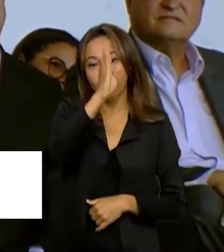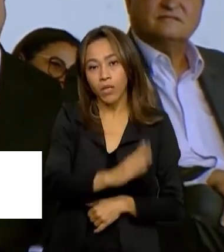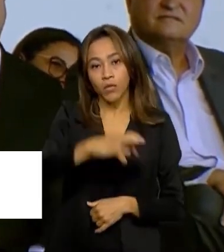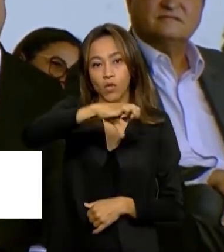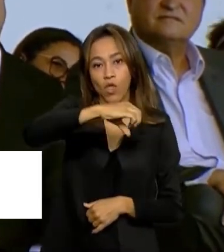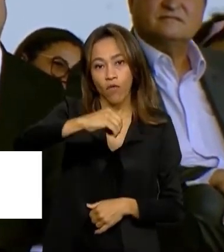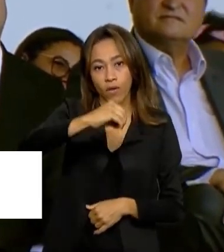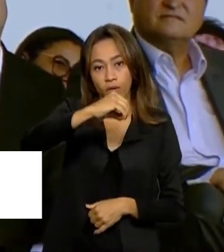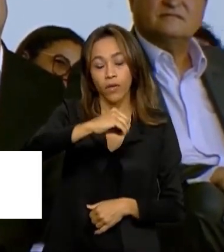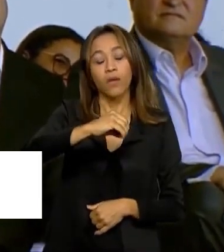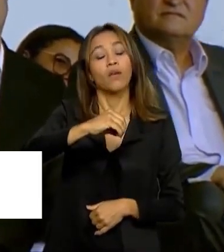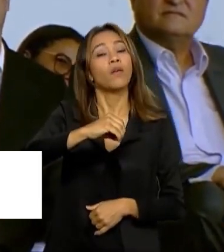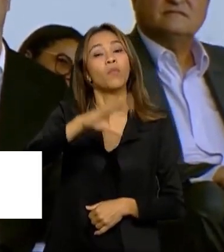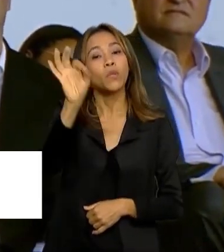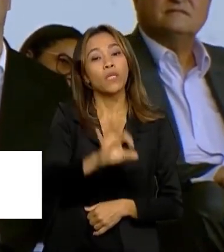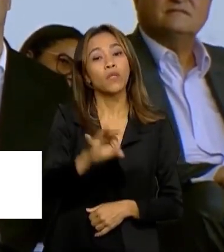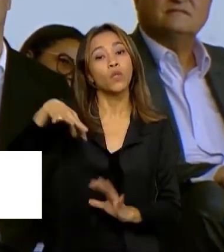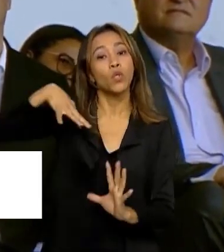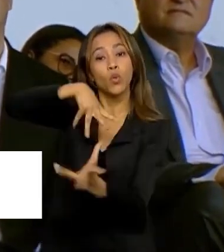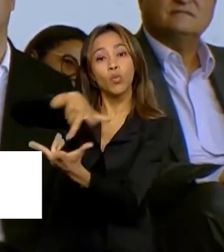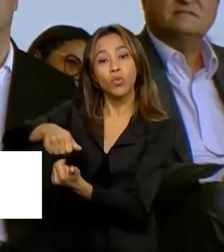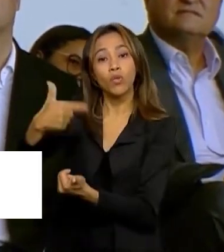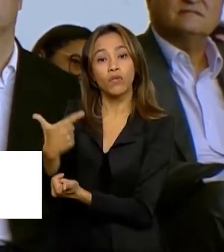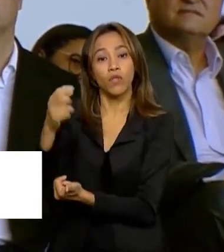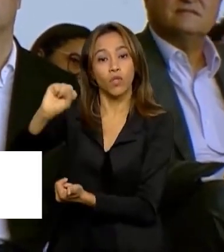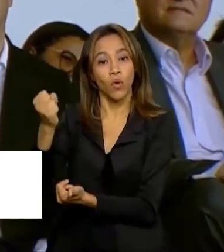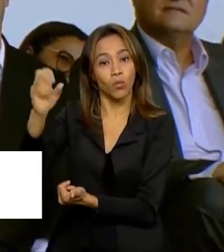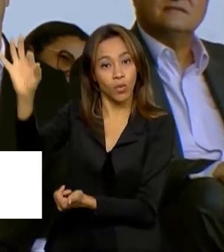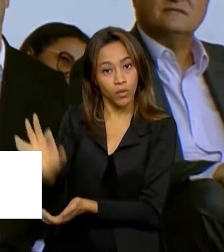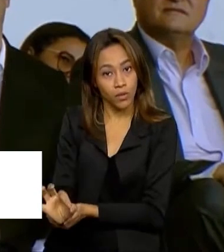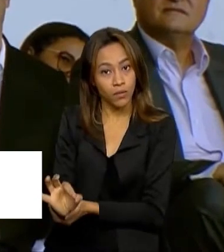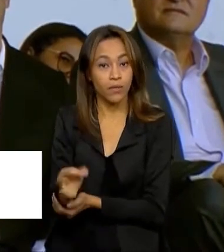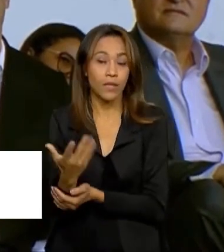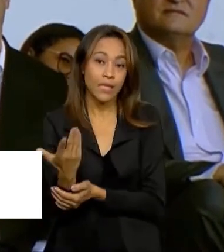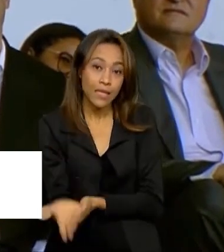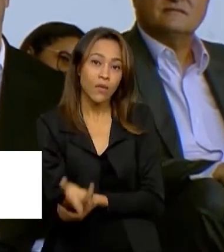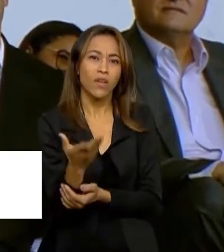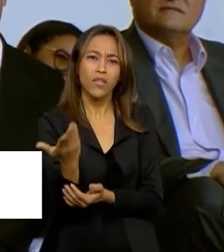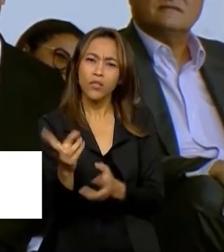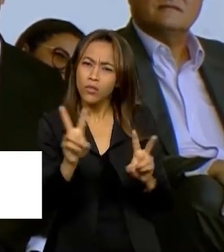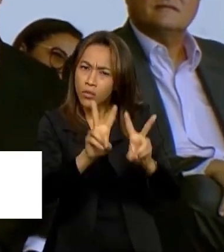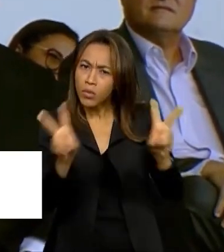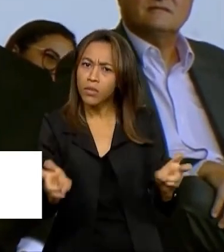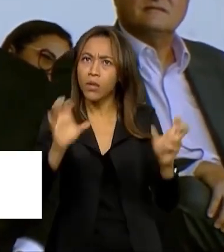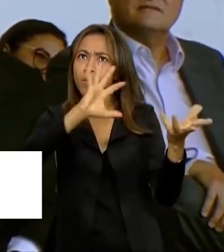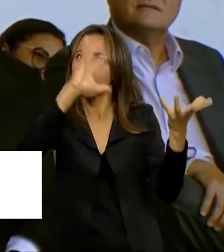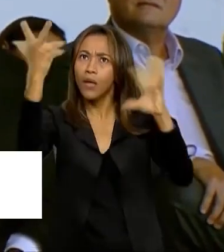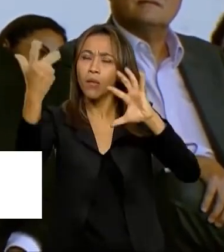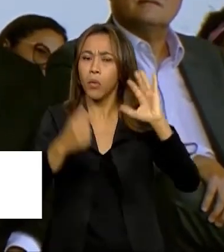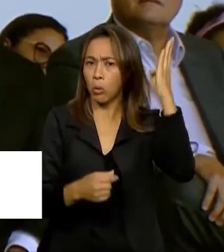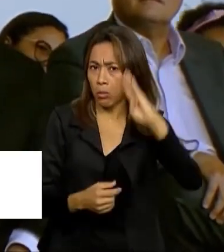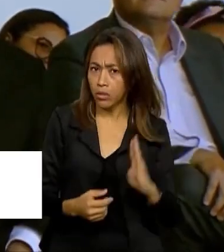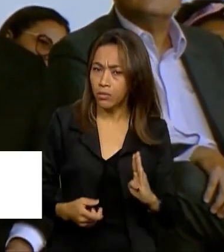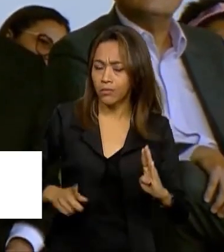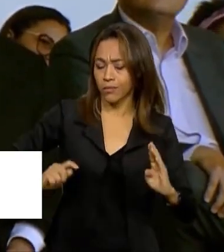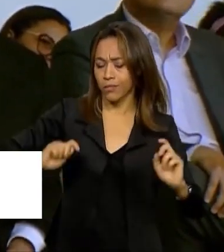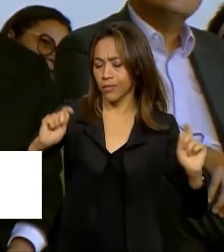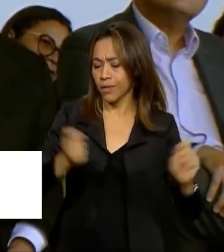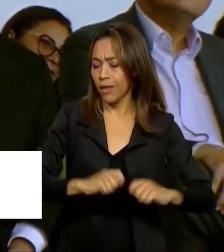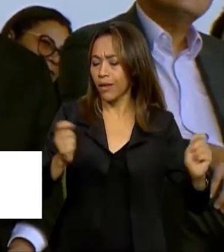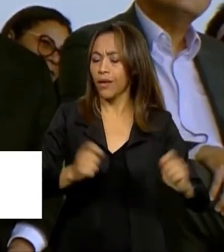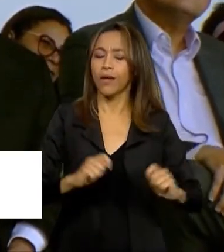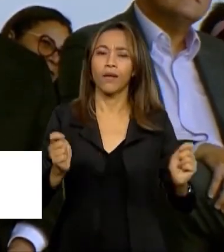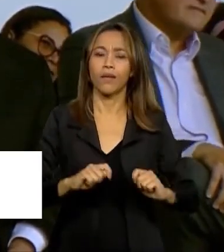o mundo tem 28%. E agora, com essa transição, com essa questão climática, o Brasil tem condições de